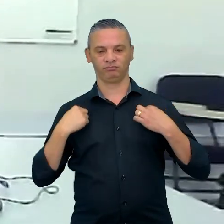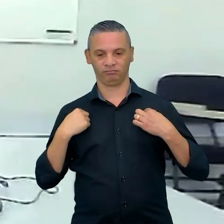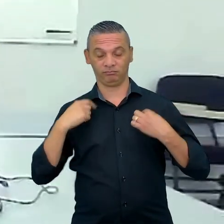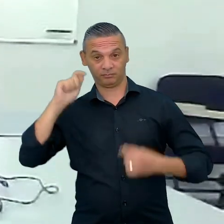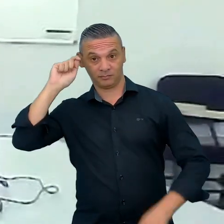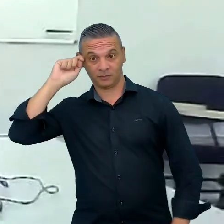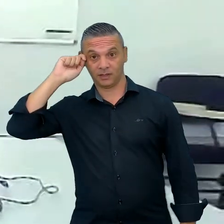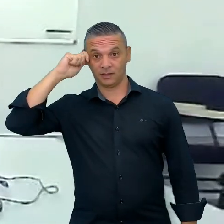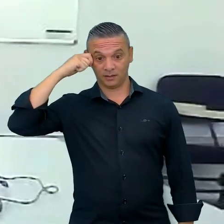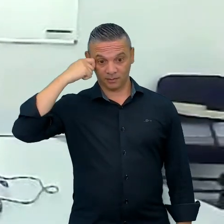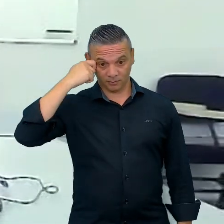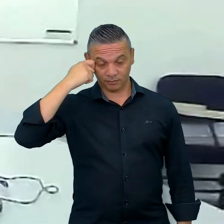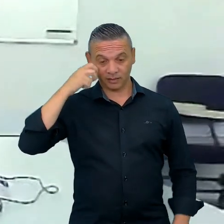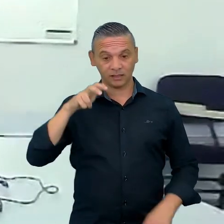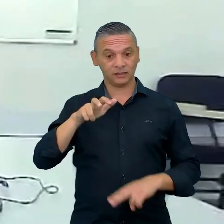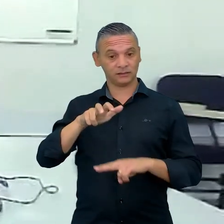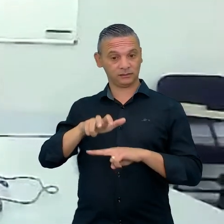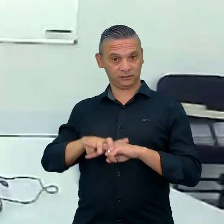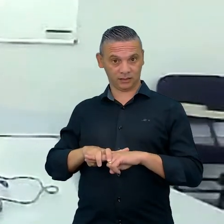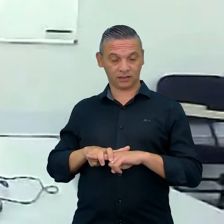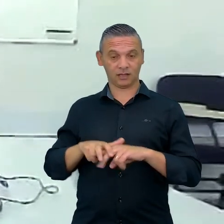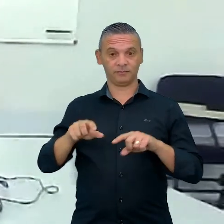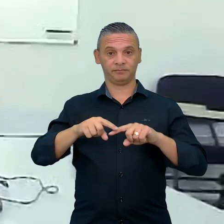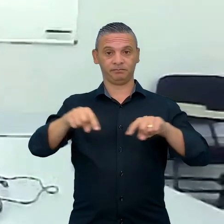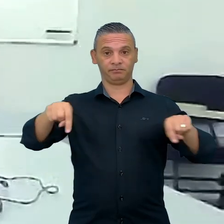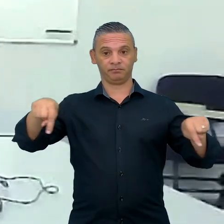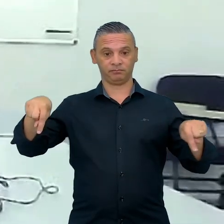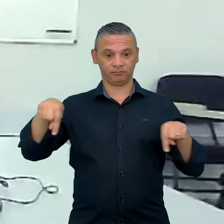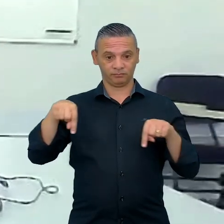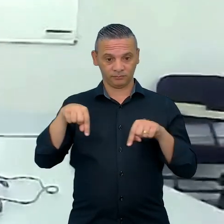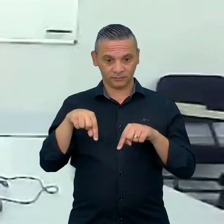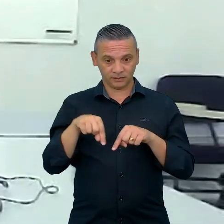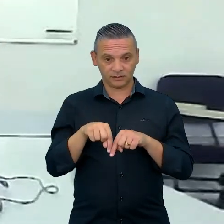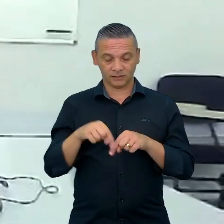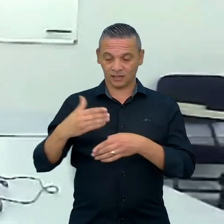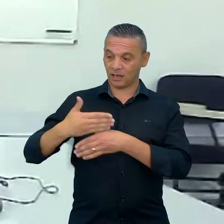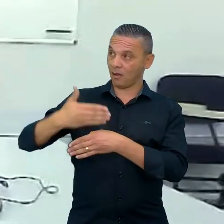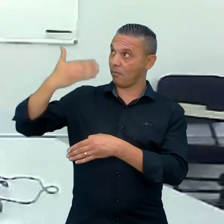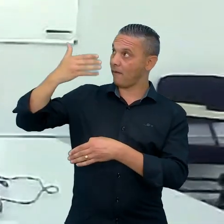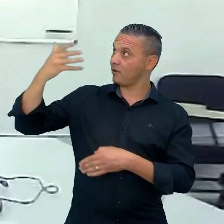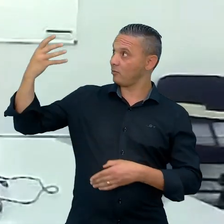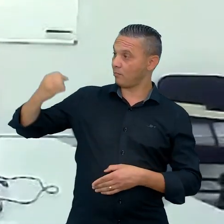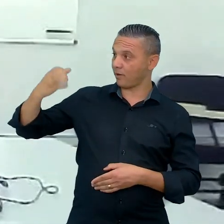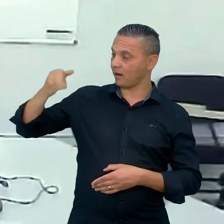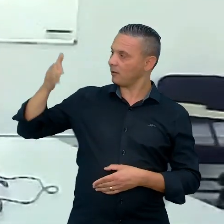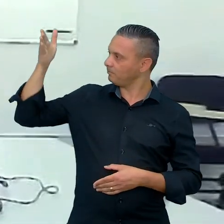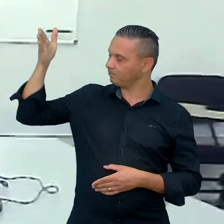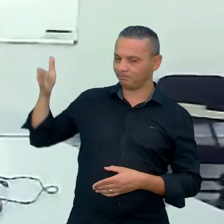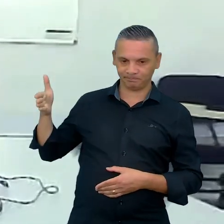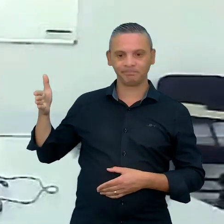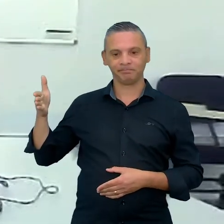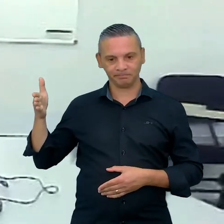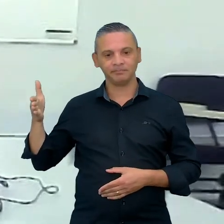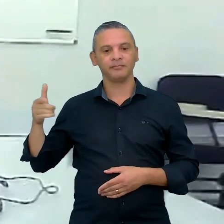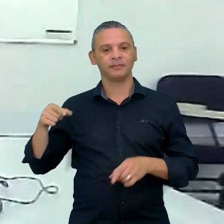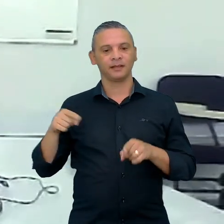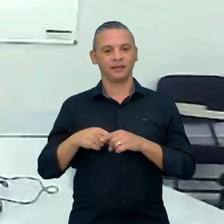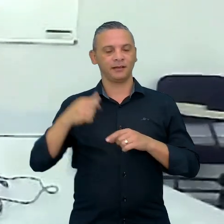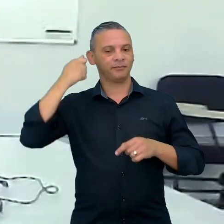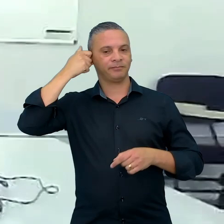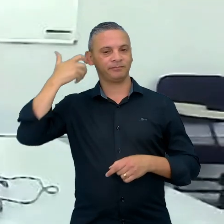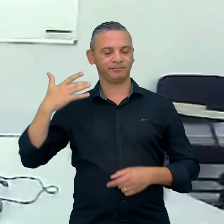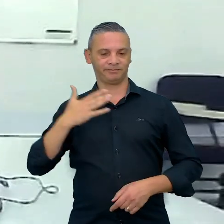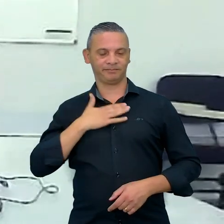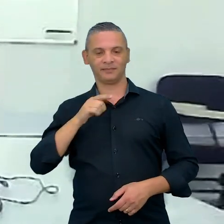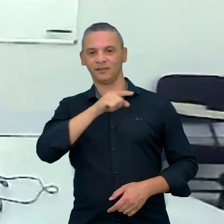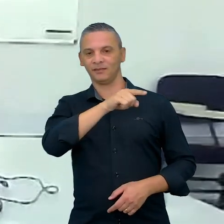preta. Estou sentada em uma sala de parede branca, né? E essa é a minha autodescrição